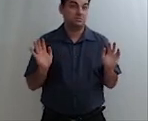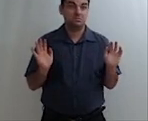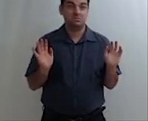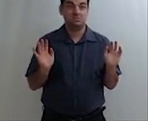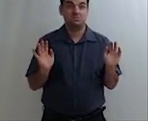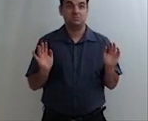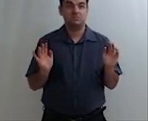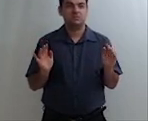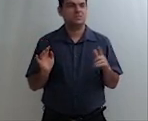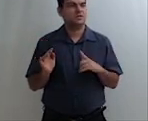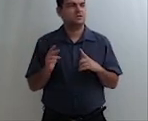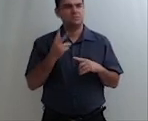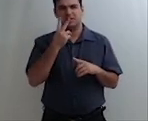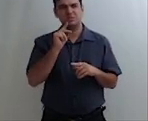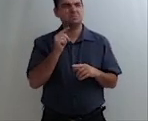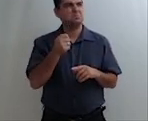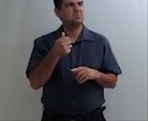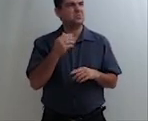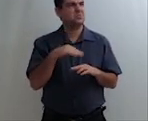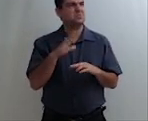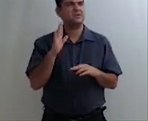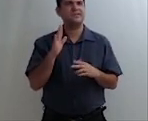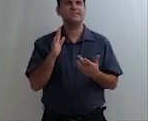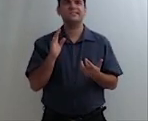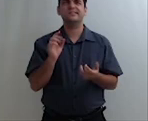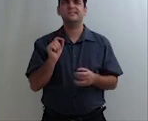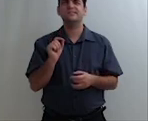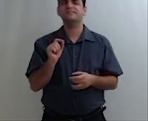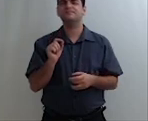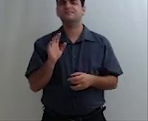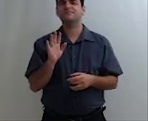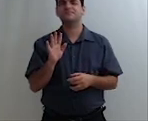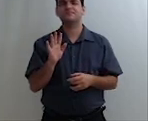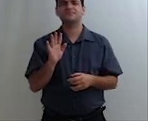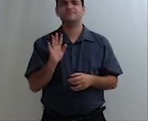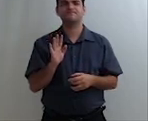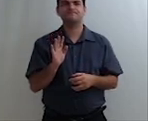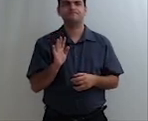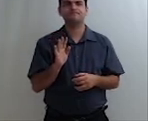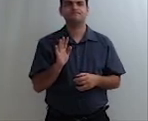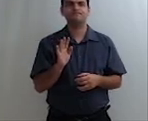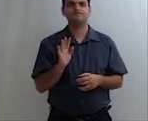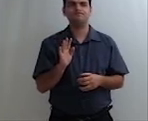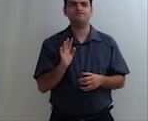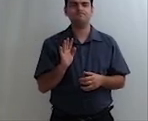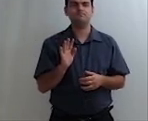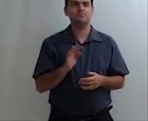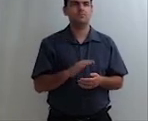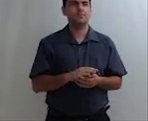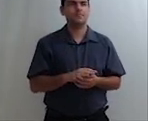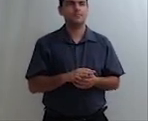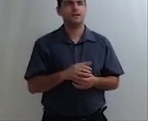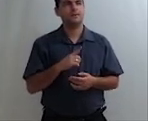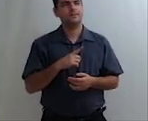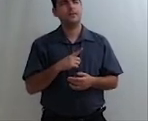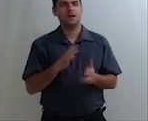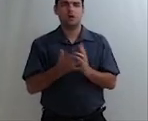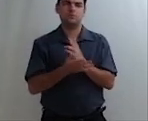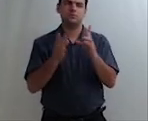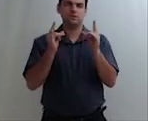crescido apenas menção a de que estão presentes os